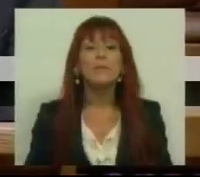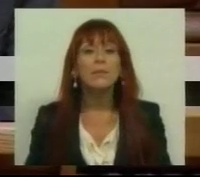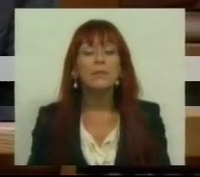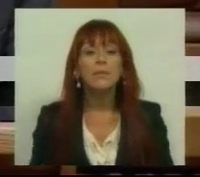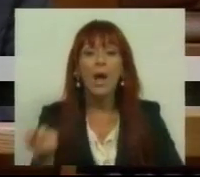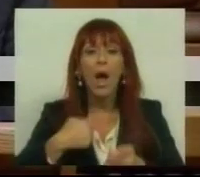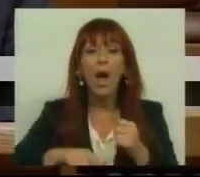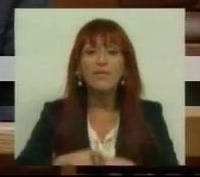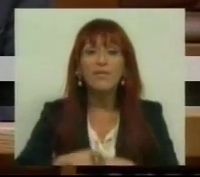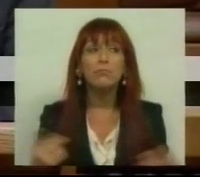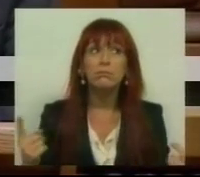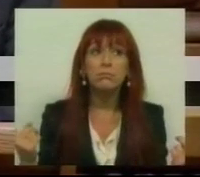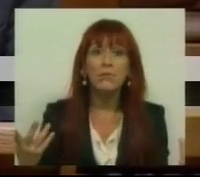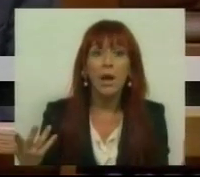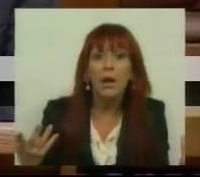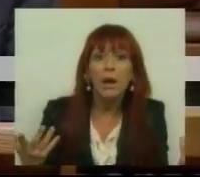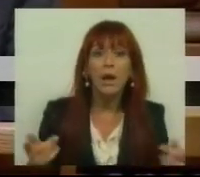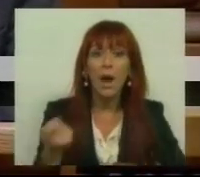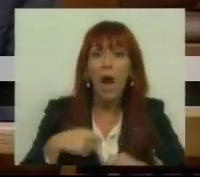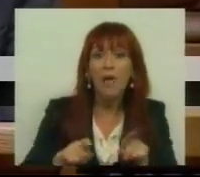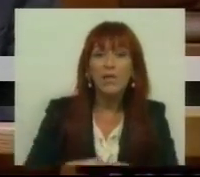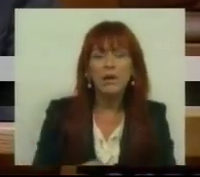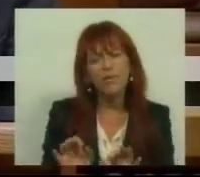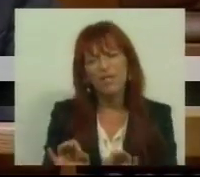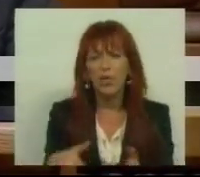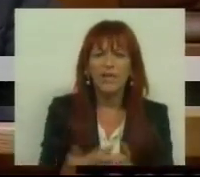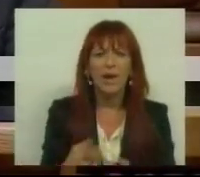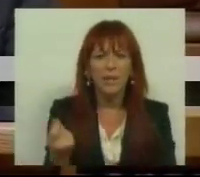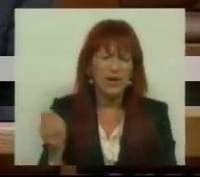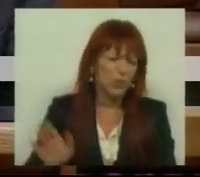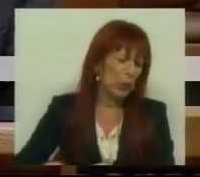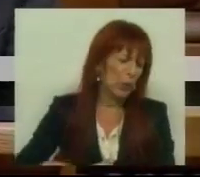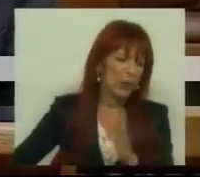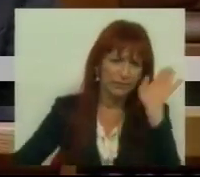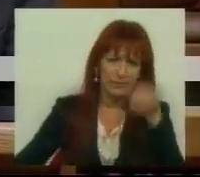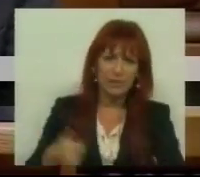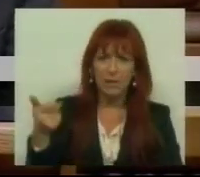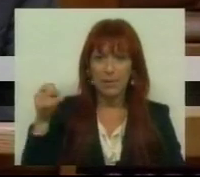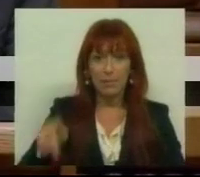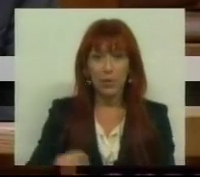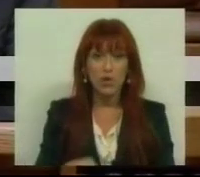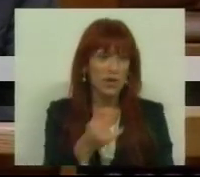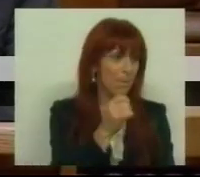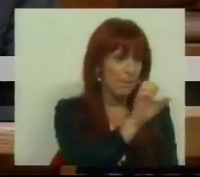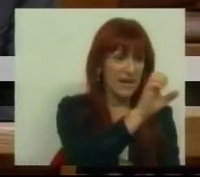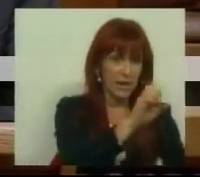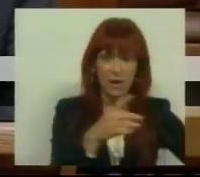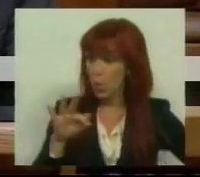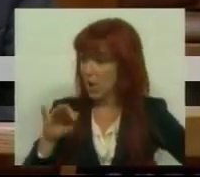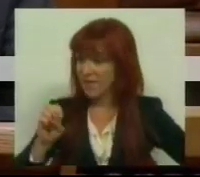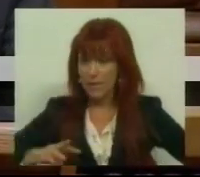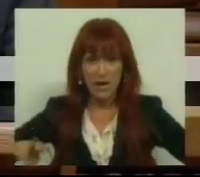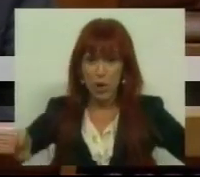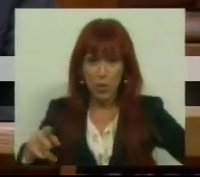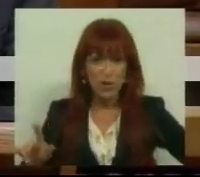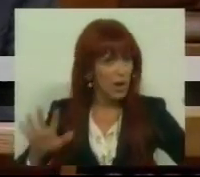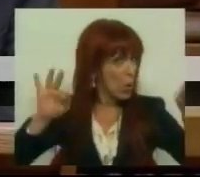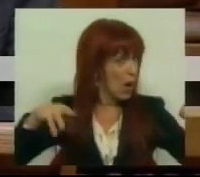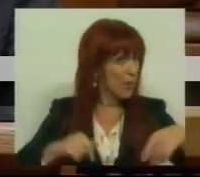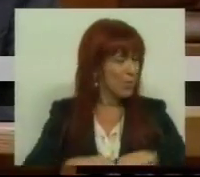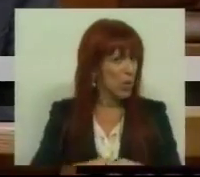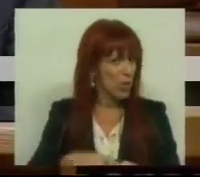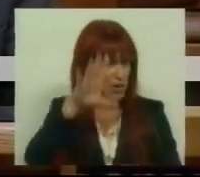a venda, apesar de ser uma venda de favor e a preço de saldo do BPN ao BIC por 40 milhões de euros, não acabou com a